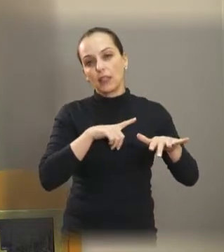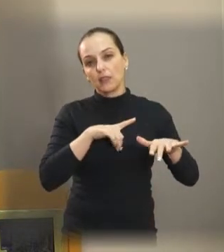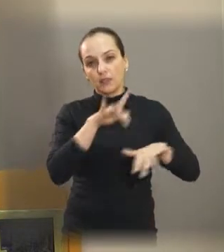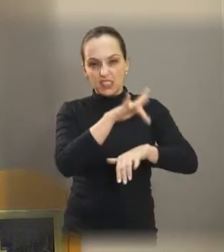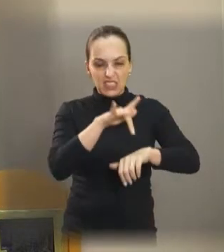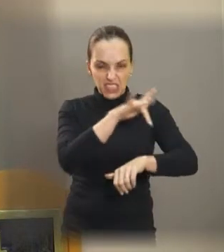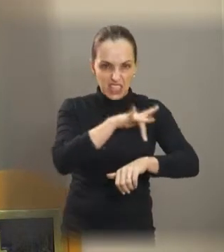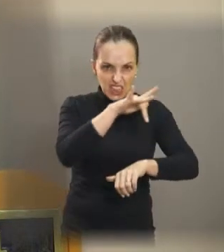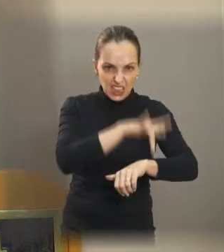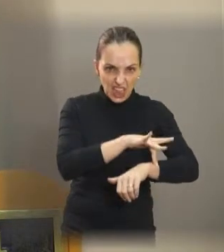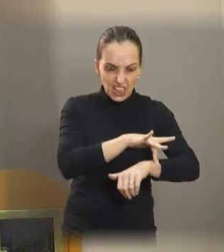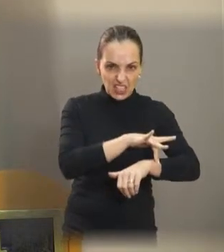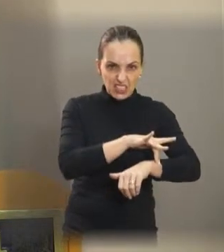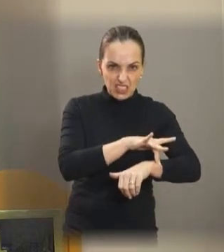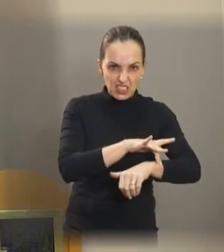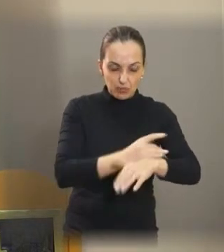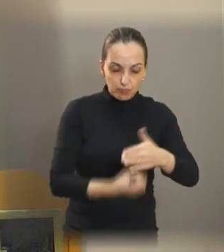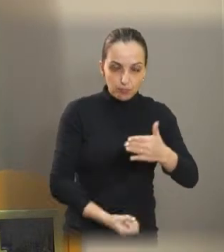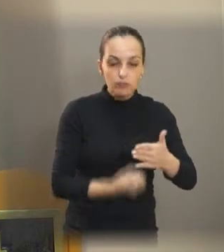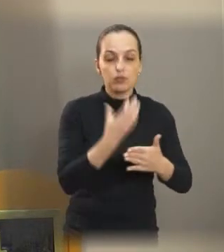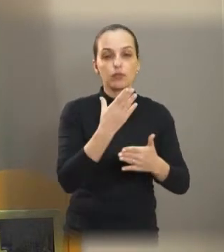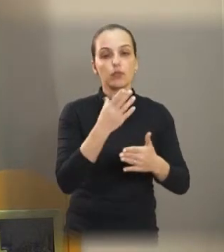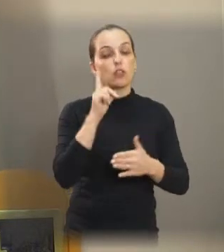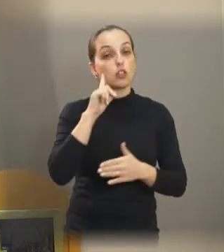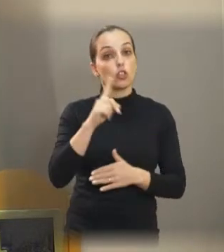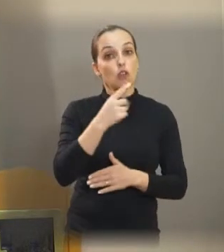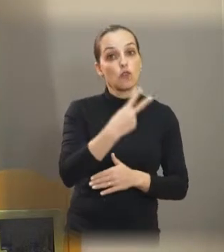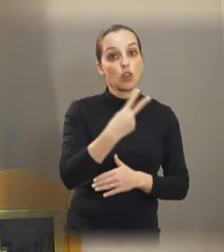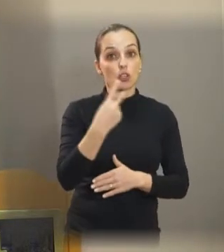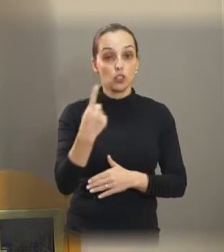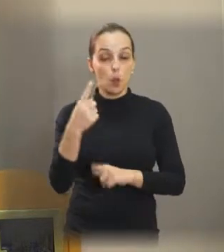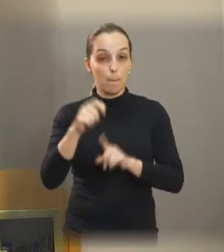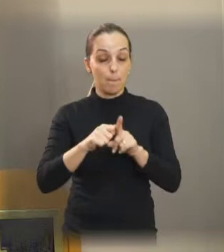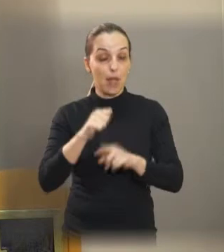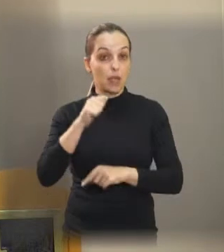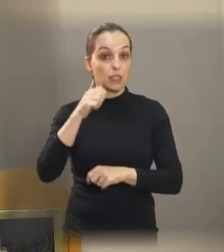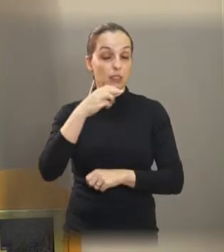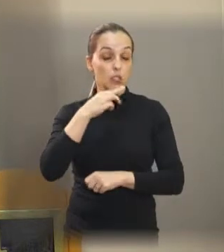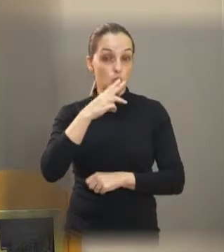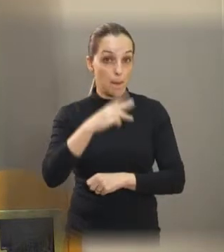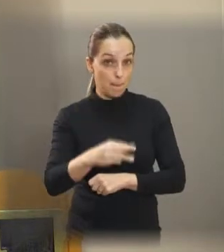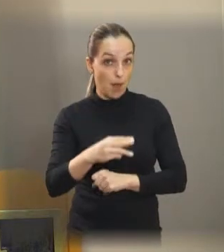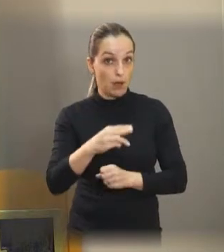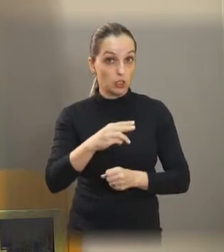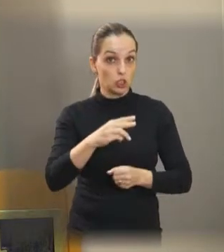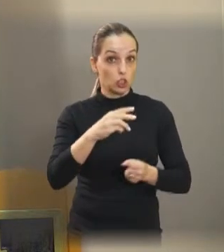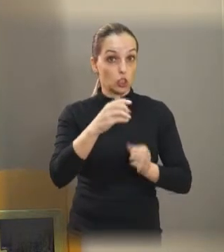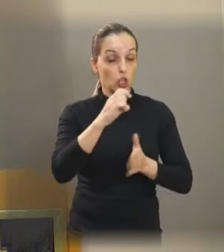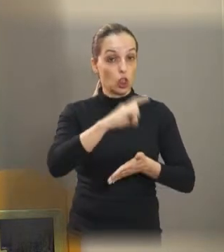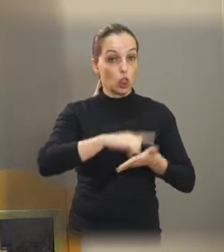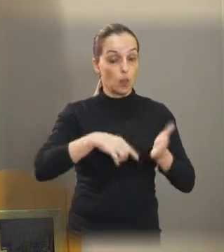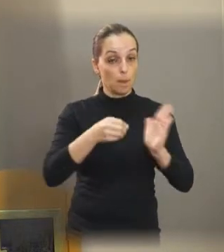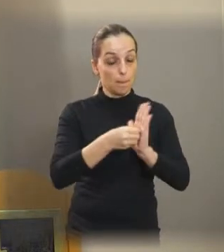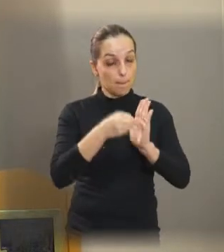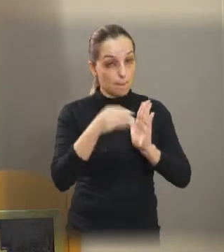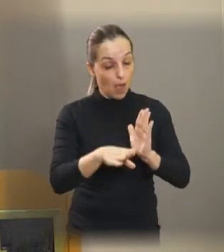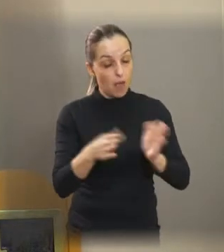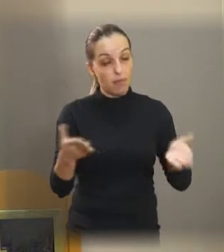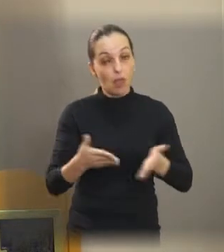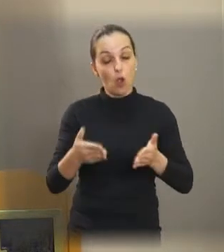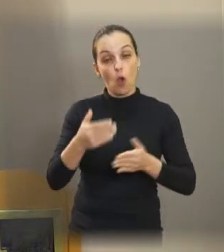da dengue. No dia 21 de março, nós fizemos uma indicação e no dia 18,